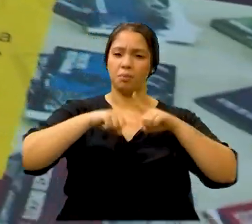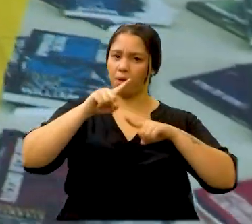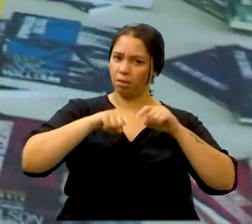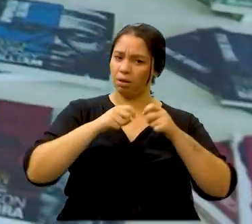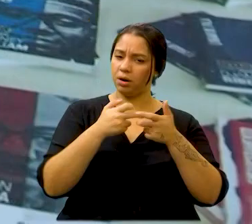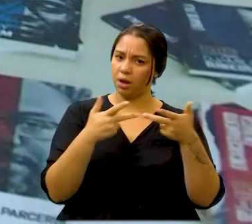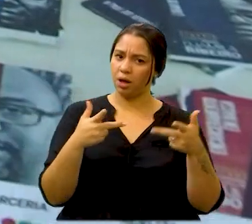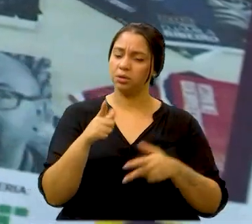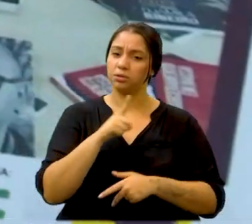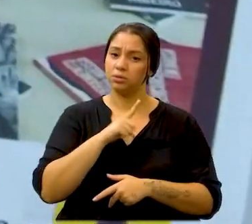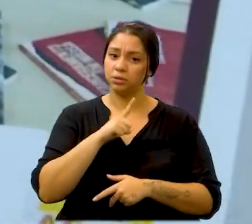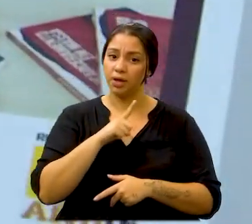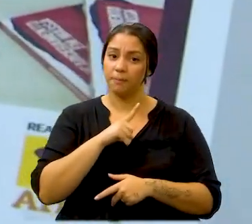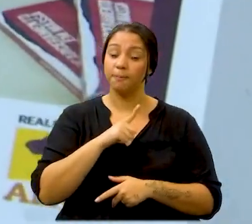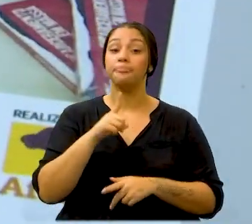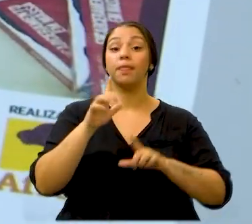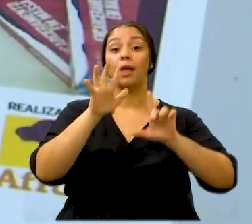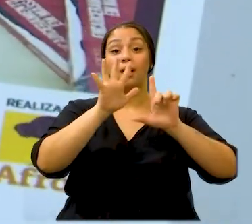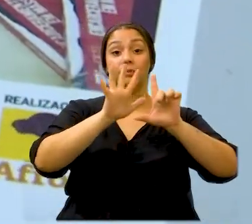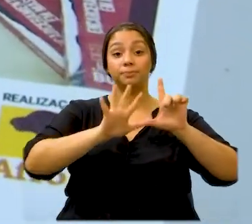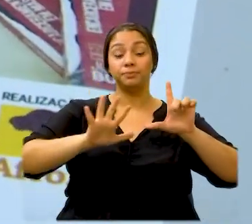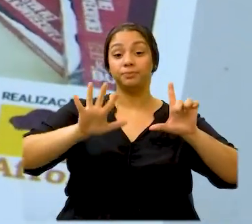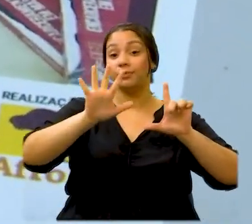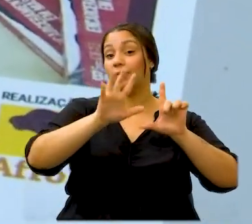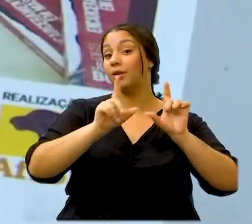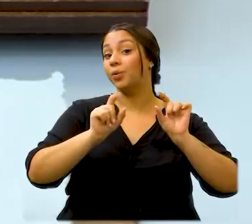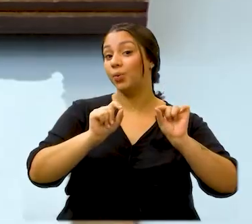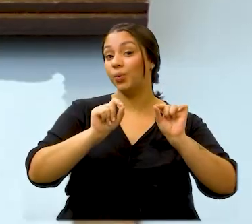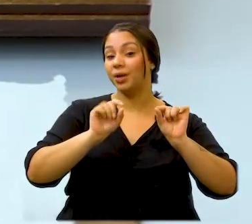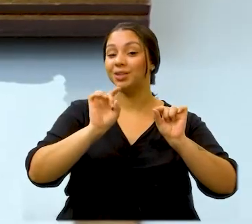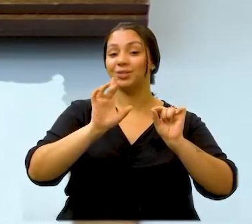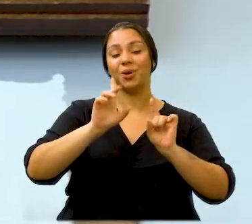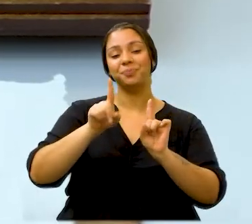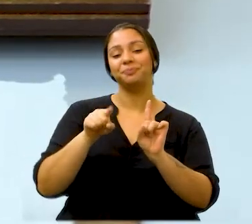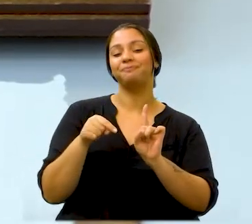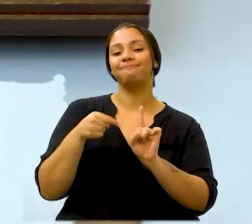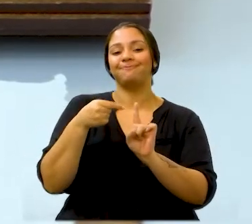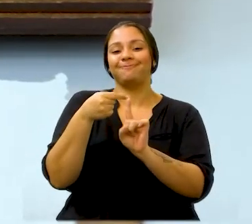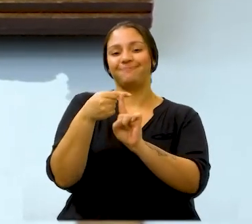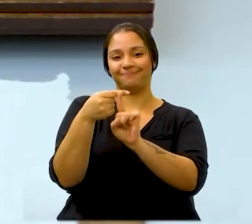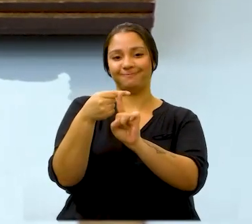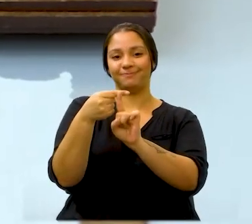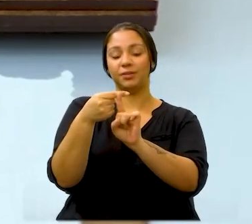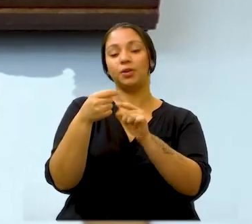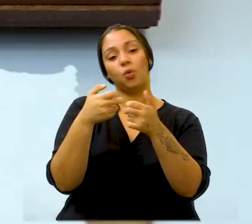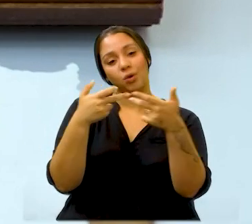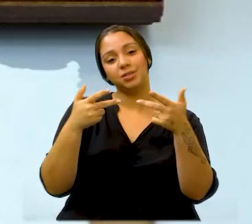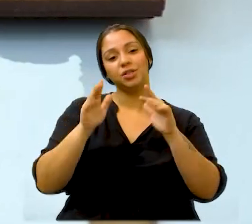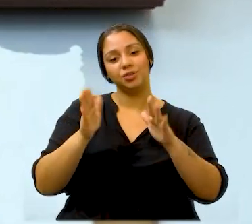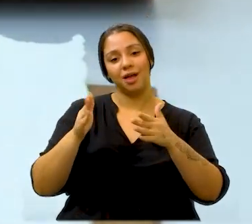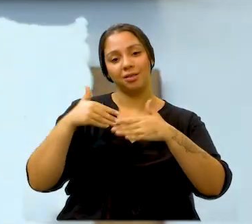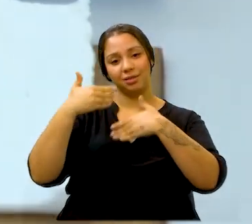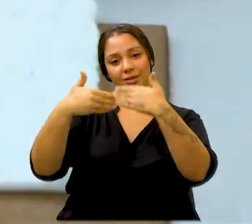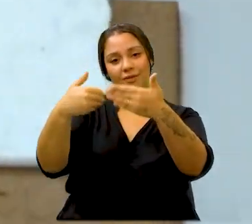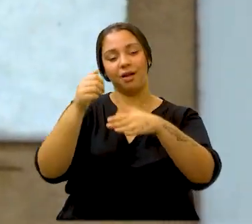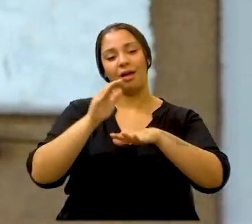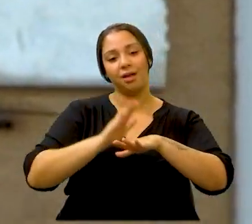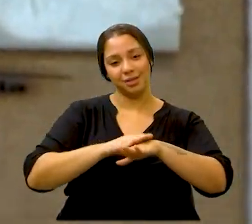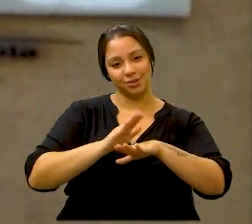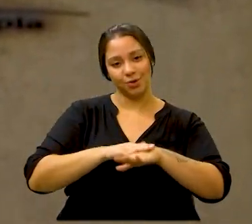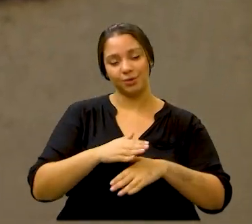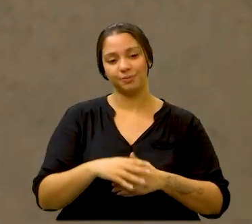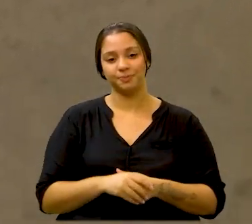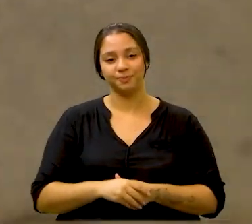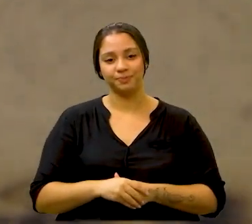tem os materiais, né? O Observatório ANANCE, ele vai vir como uma soma, né, ao desenvolvimento também